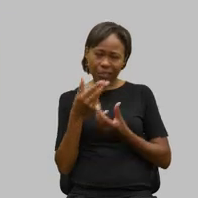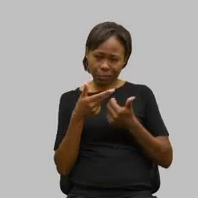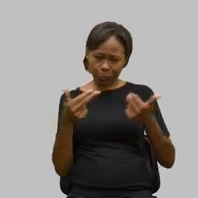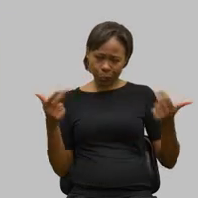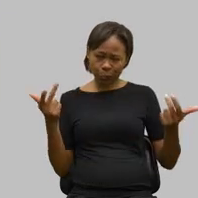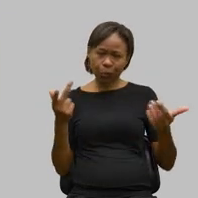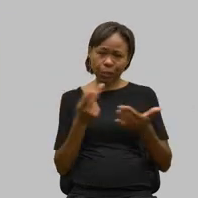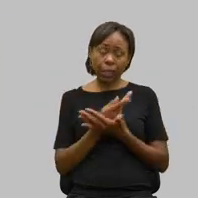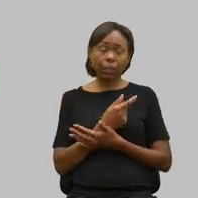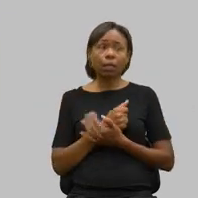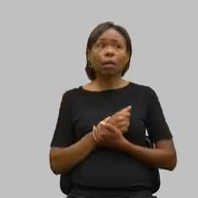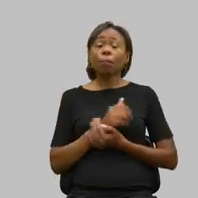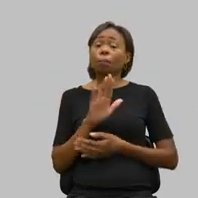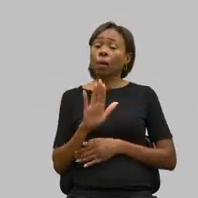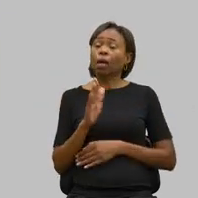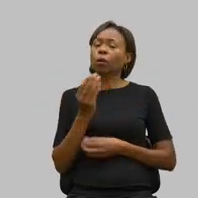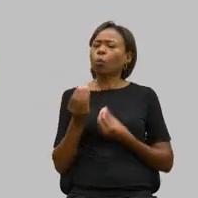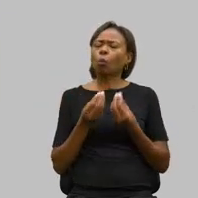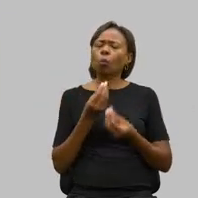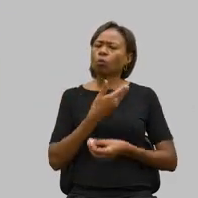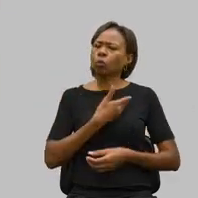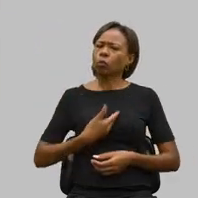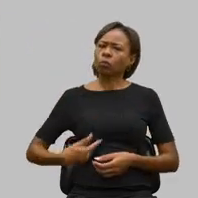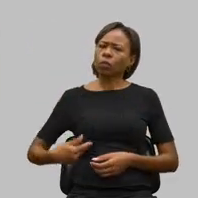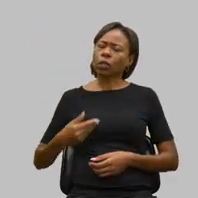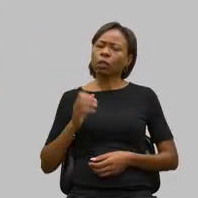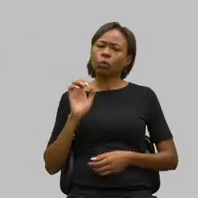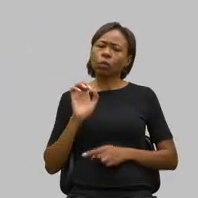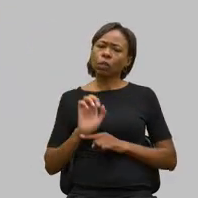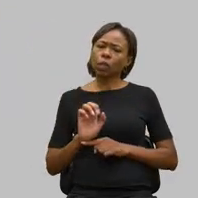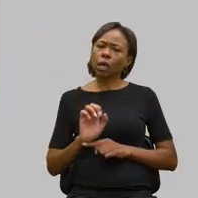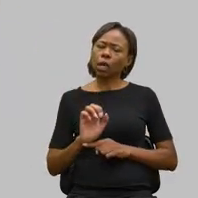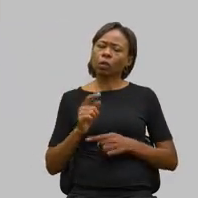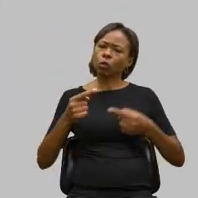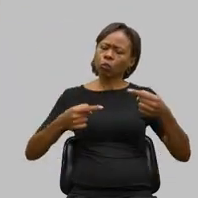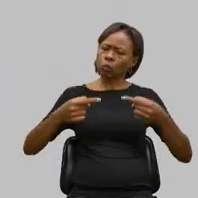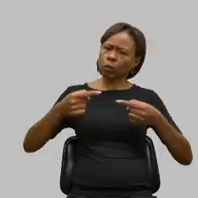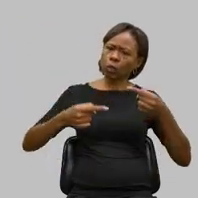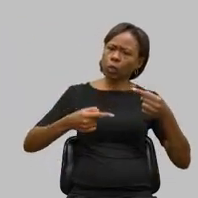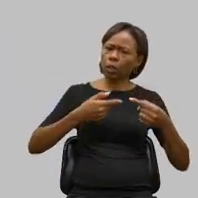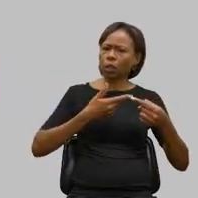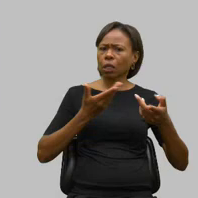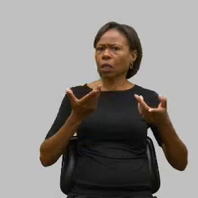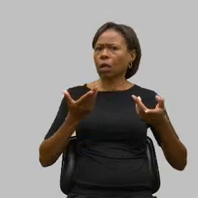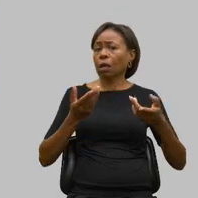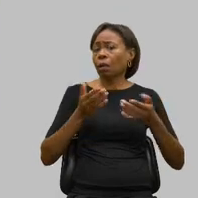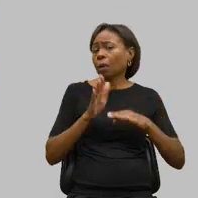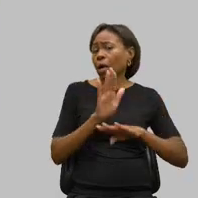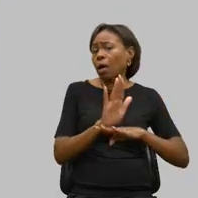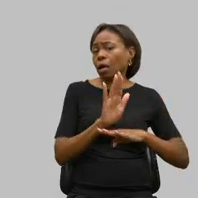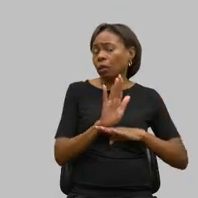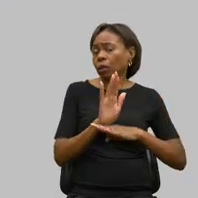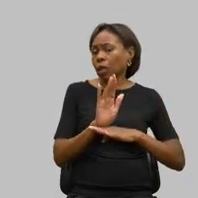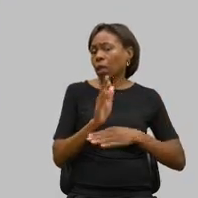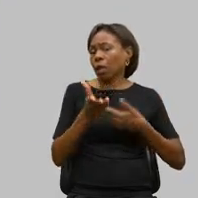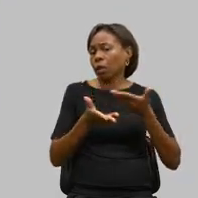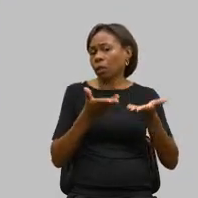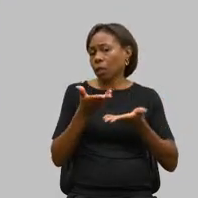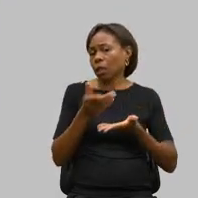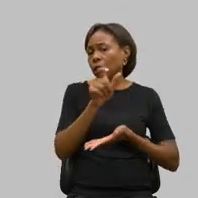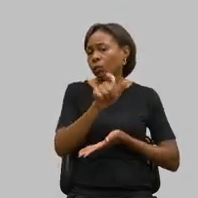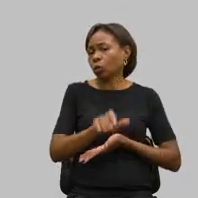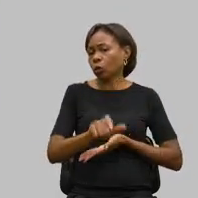Estado em relação à ação que tem ou alguma política pública para atender essas pessoas autistas.